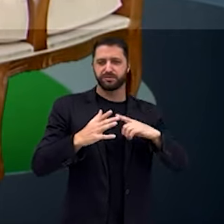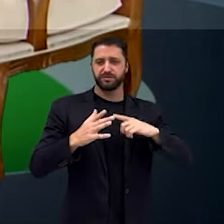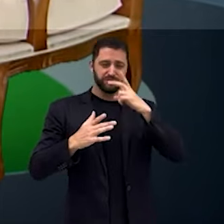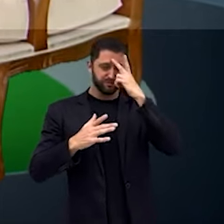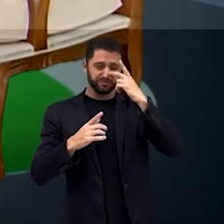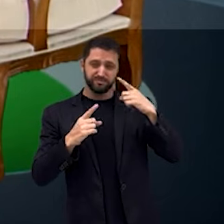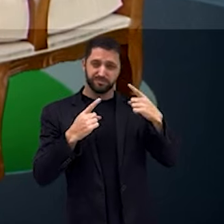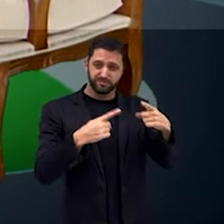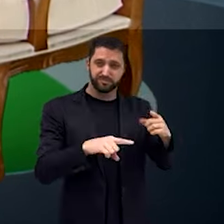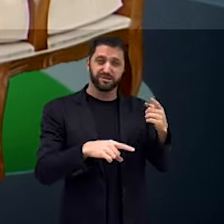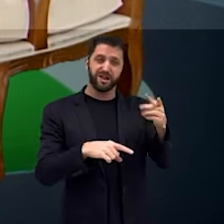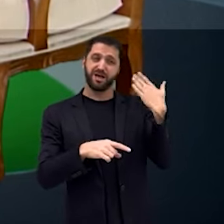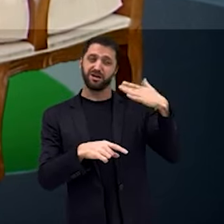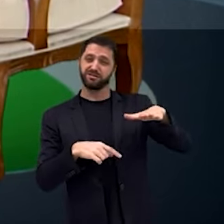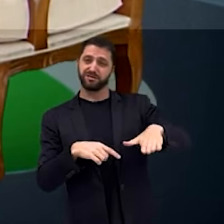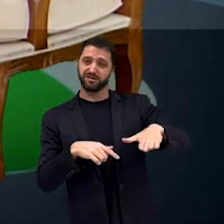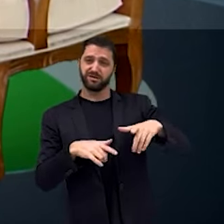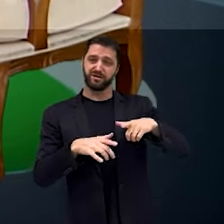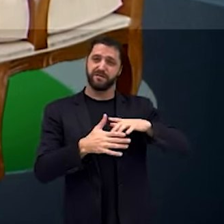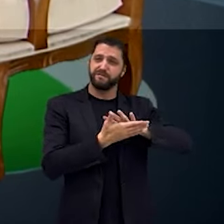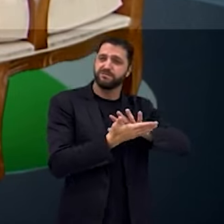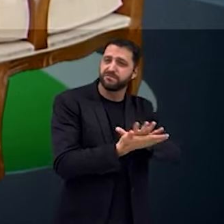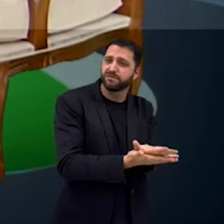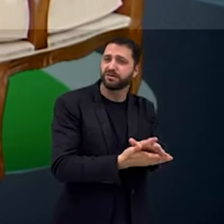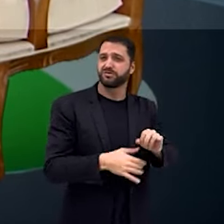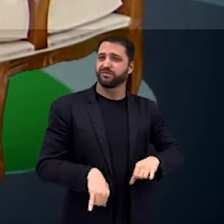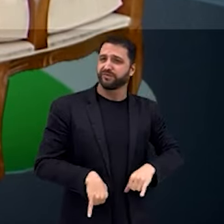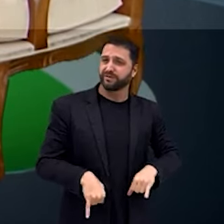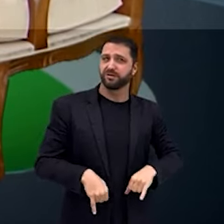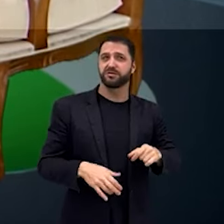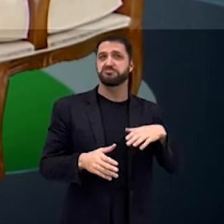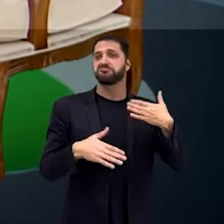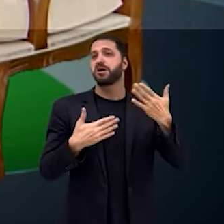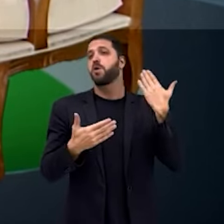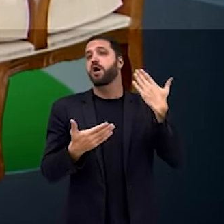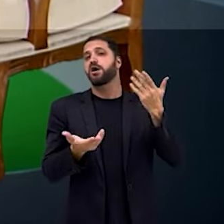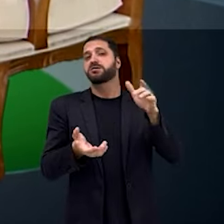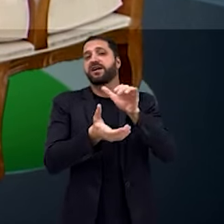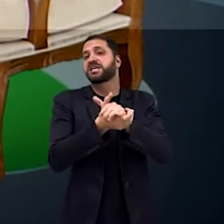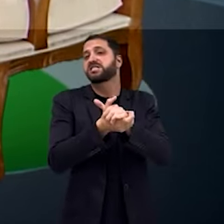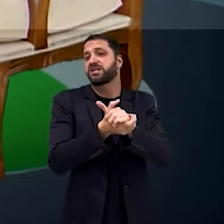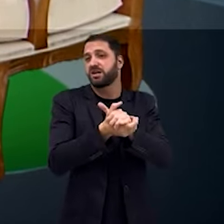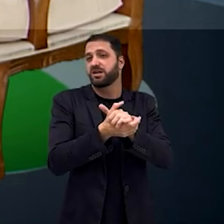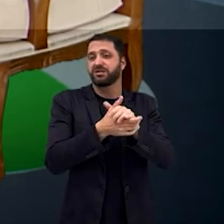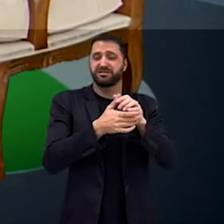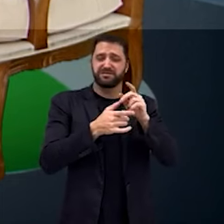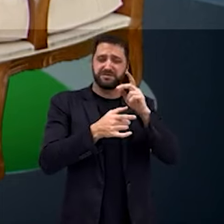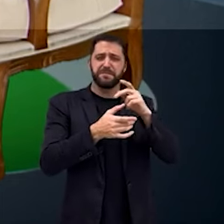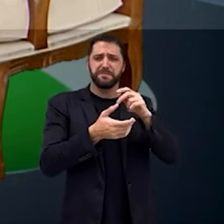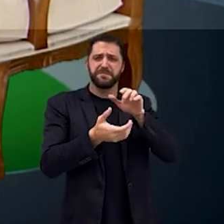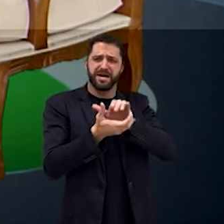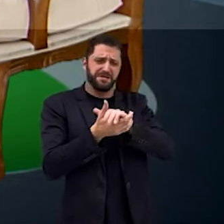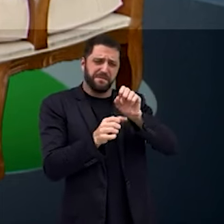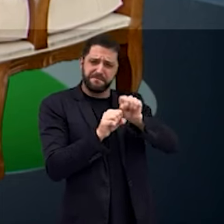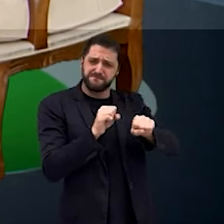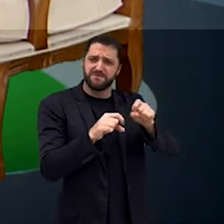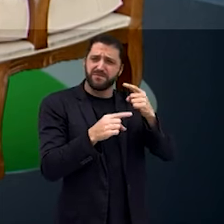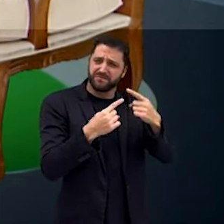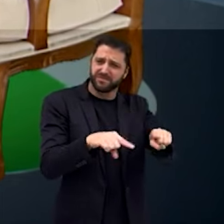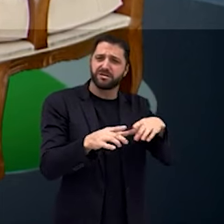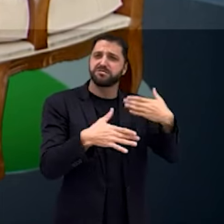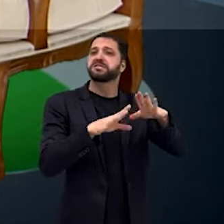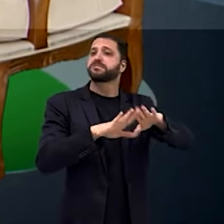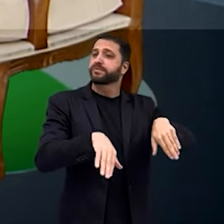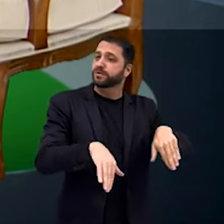na vida, às vezes a própria infância, às vezes se casou e teve um relacionamento abusivo e precisou sair e